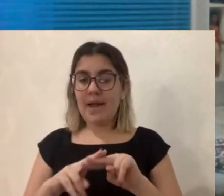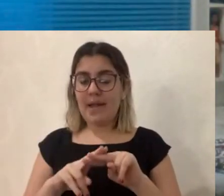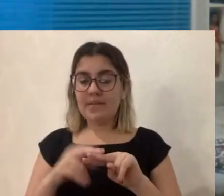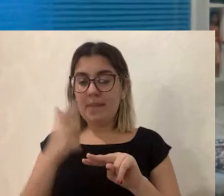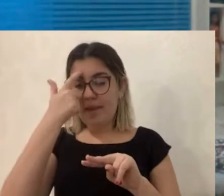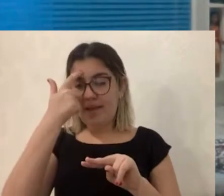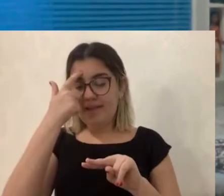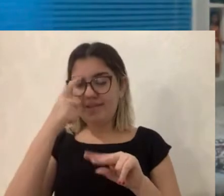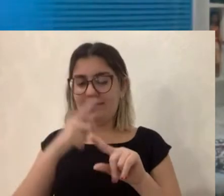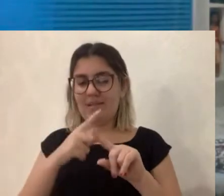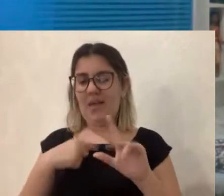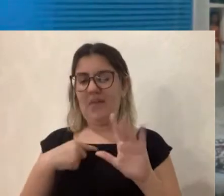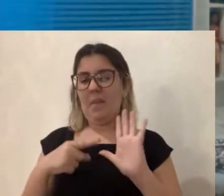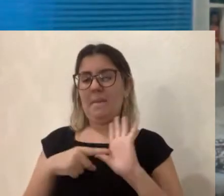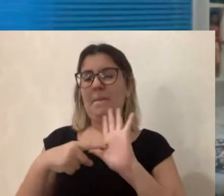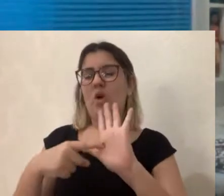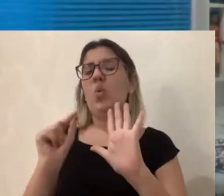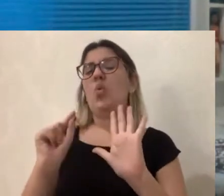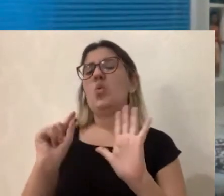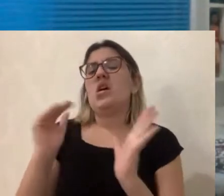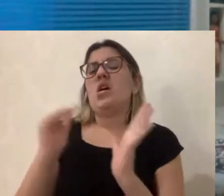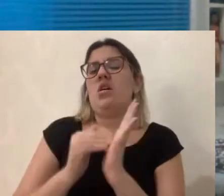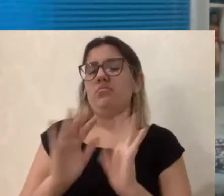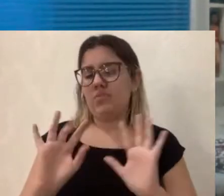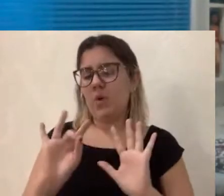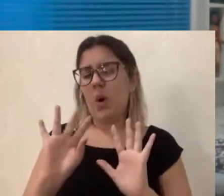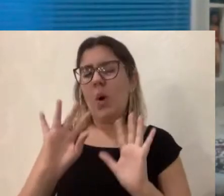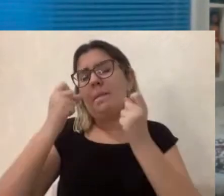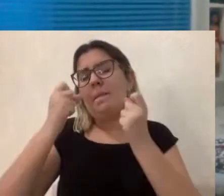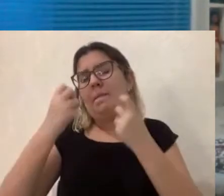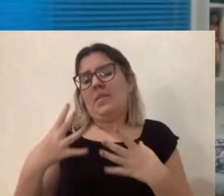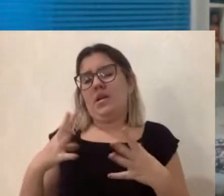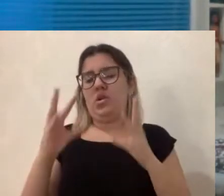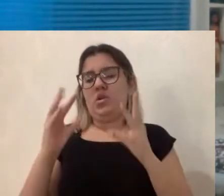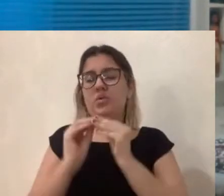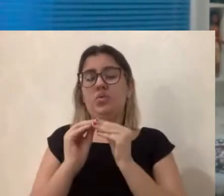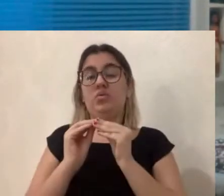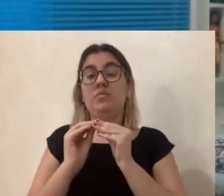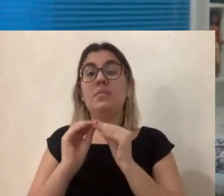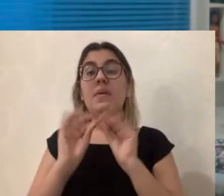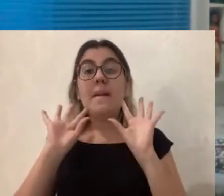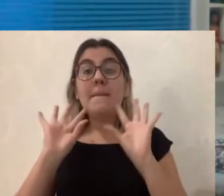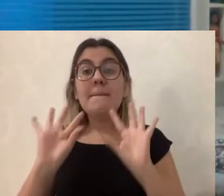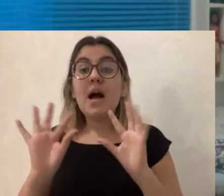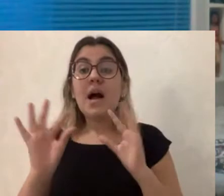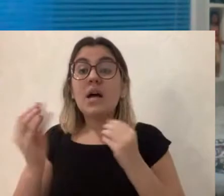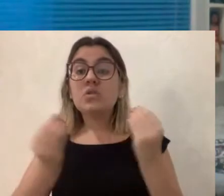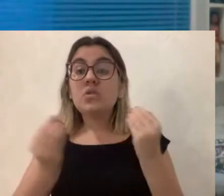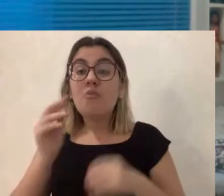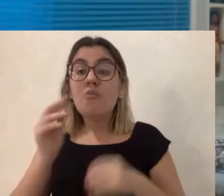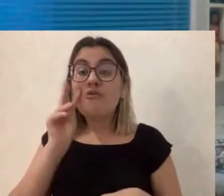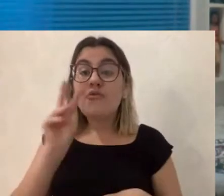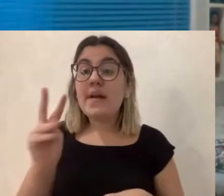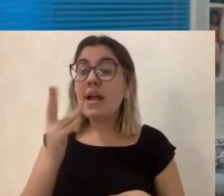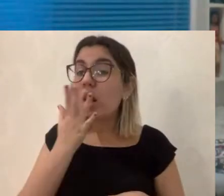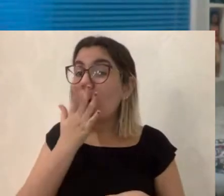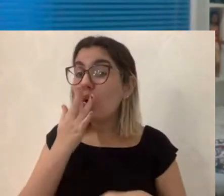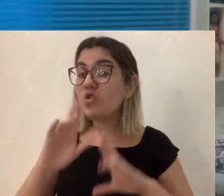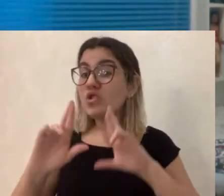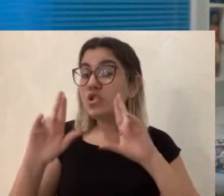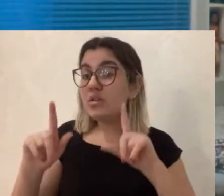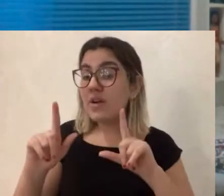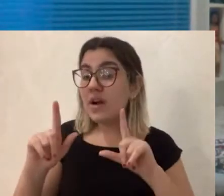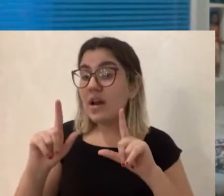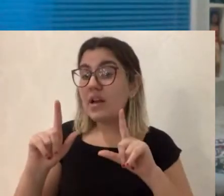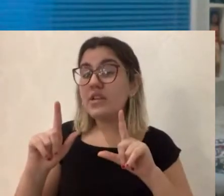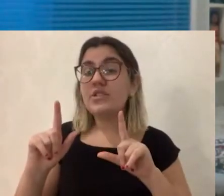só uma sinopse. Mas que essa coisa do estar vendo a cor que as diferencia é que fazia com que elas